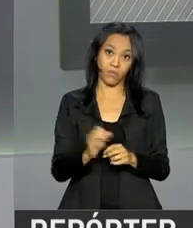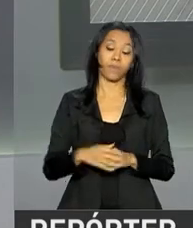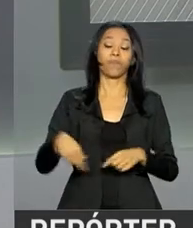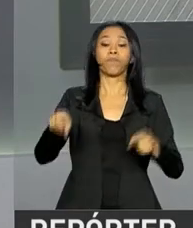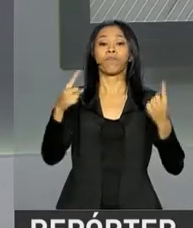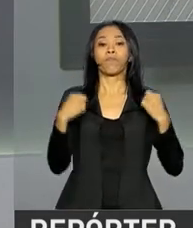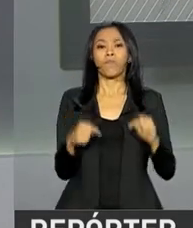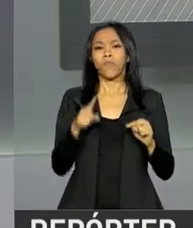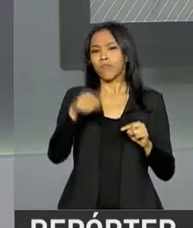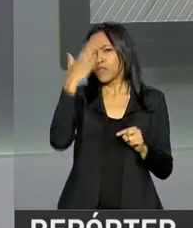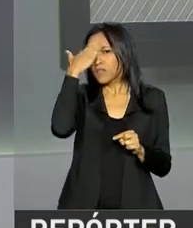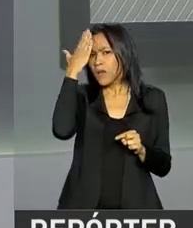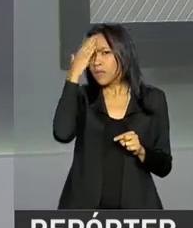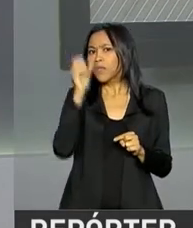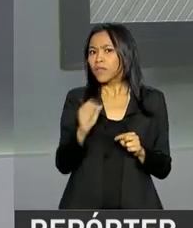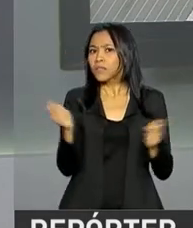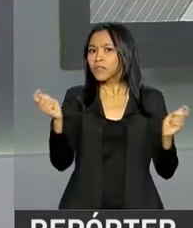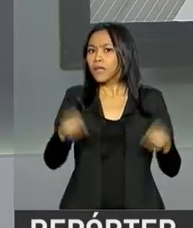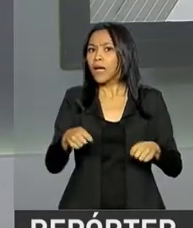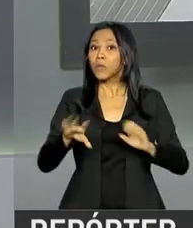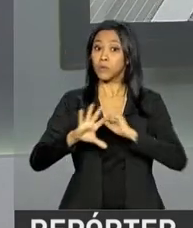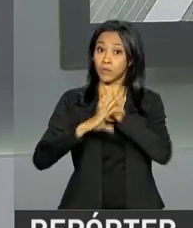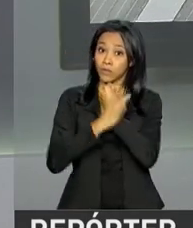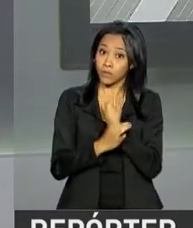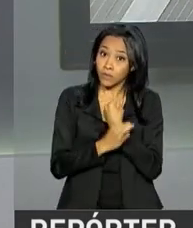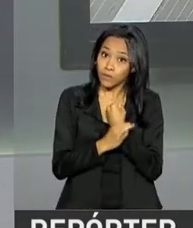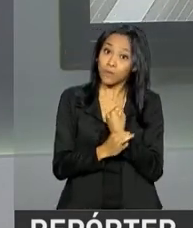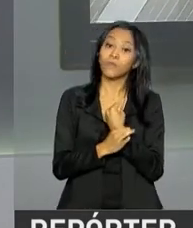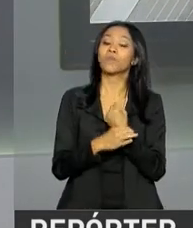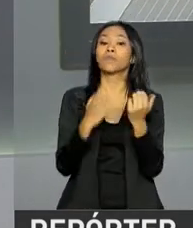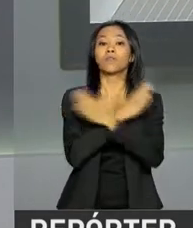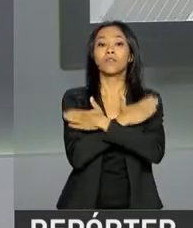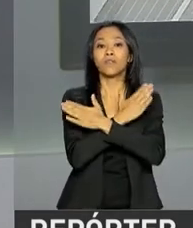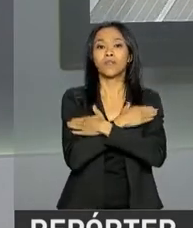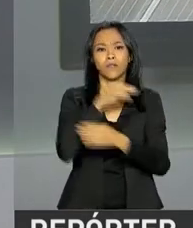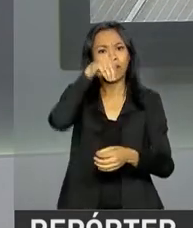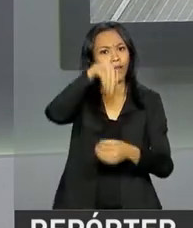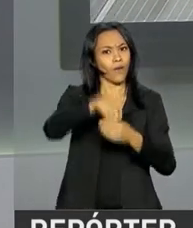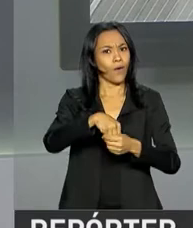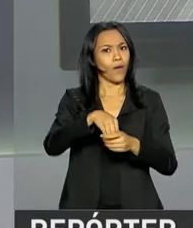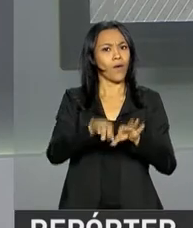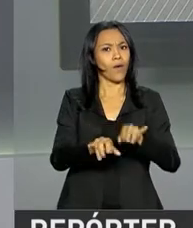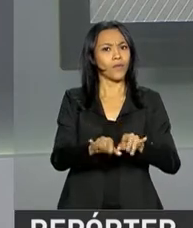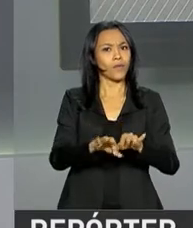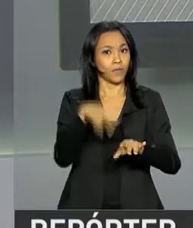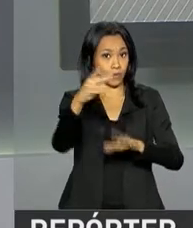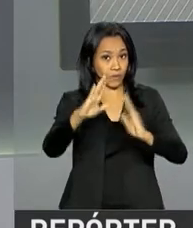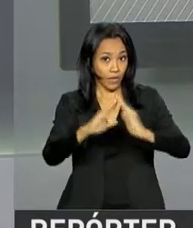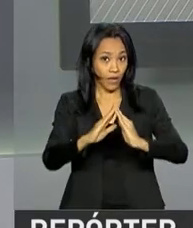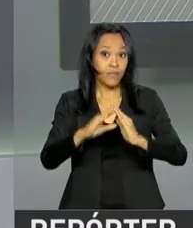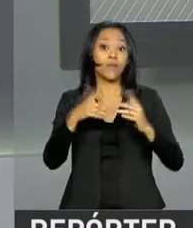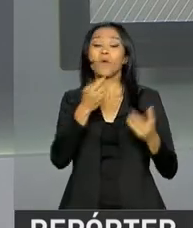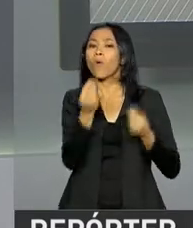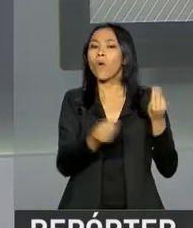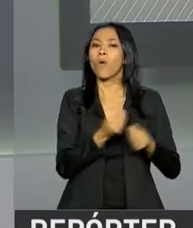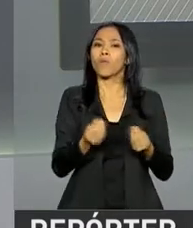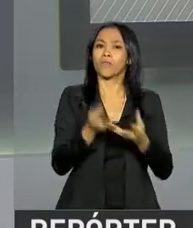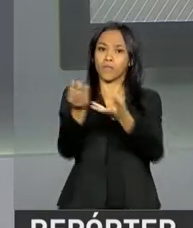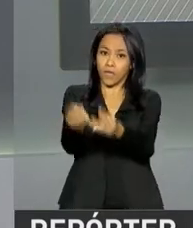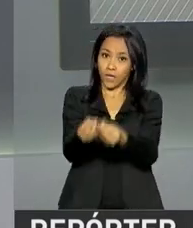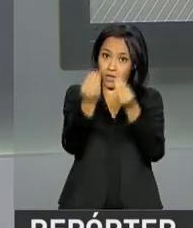Você sabia que é possível encaminhar o seguro-desemprego pelo computador de casa? Funciona assim. Logo após receber a documentação